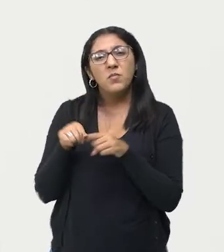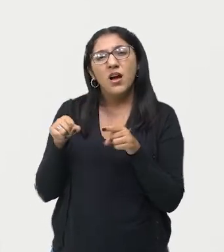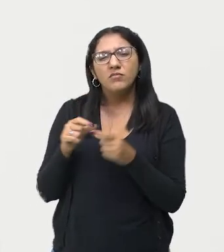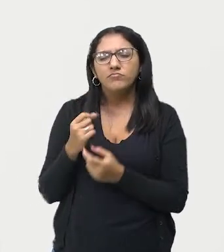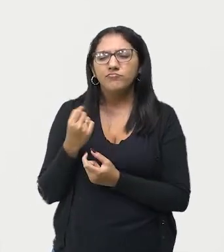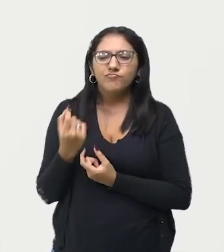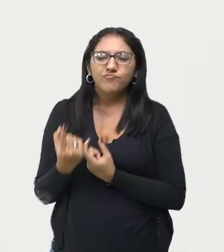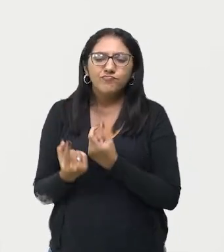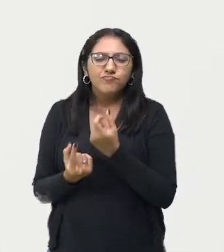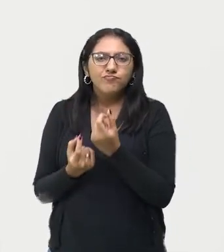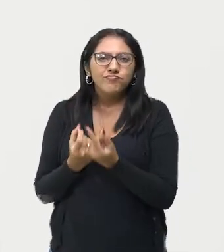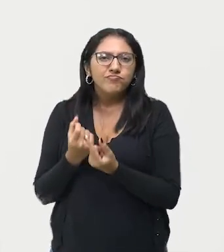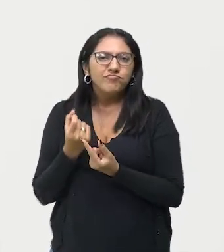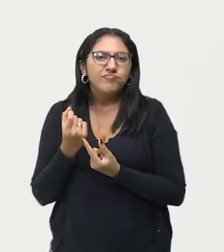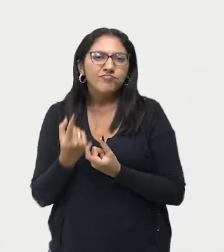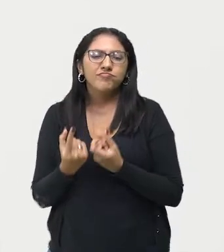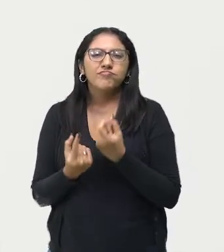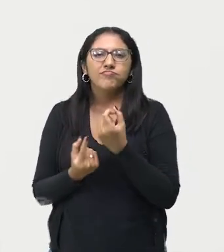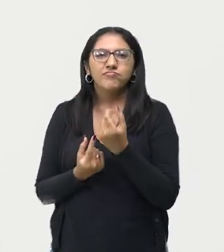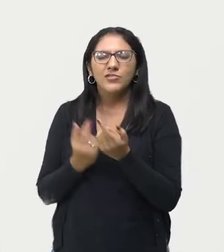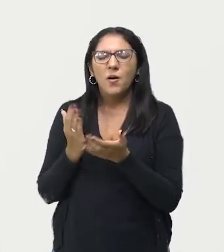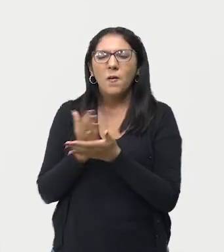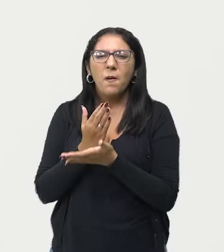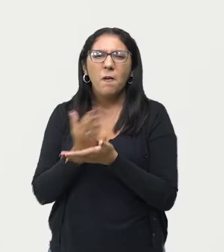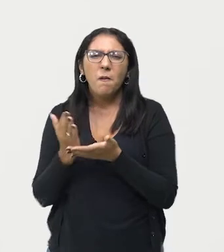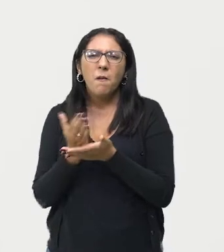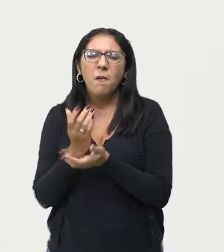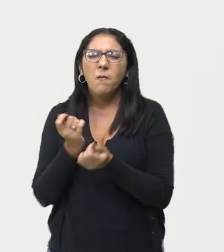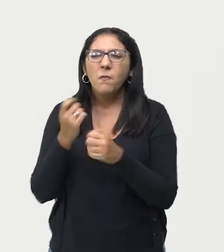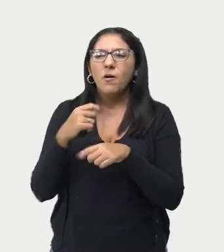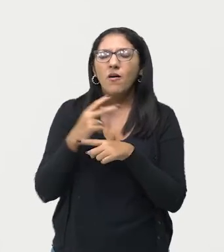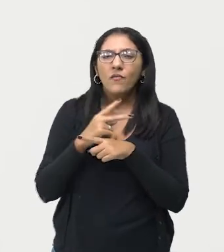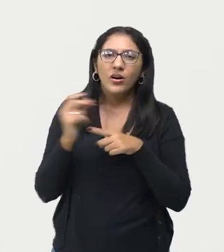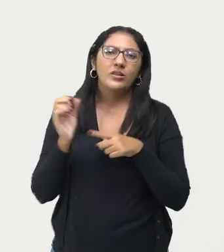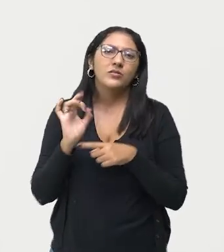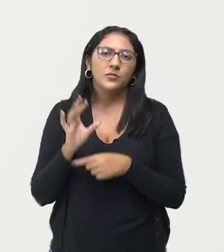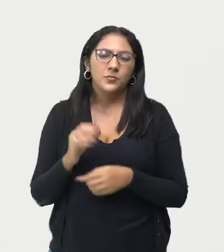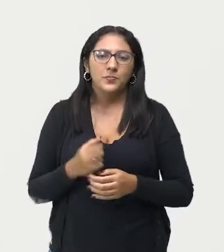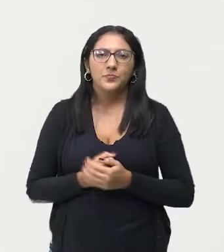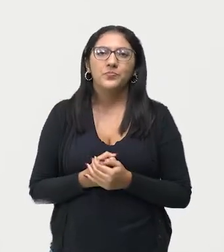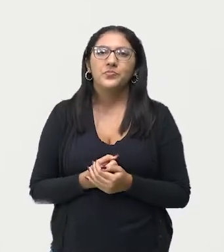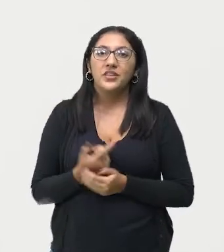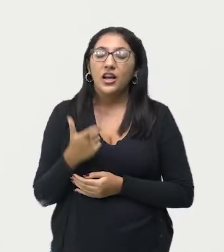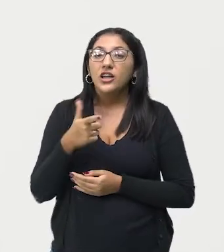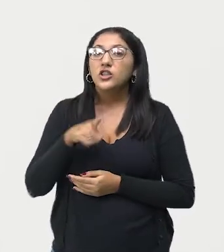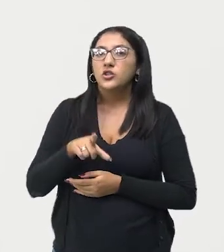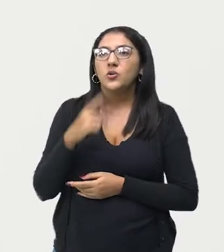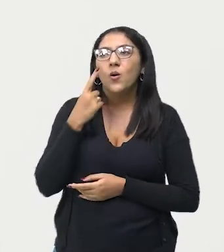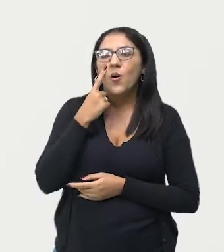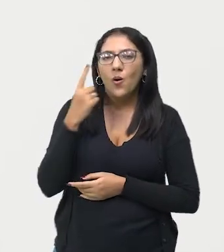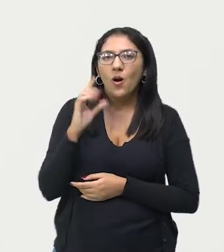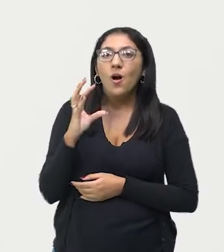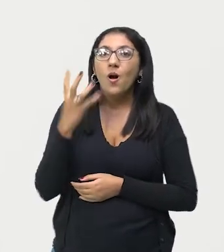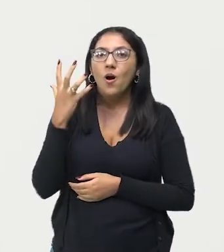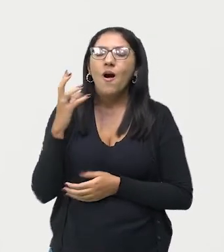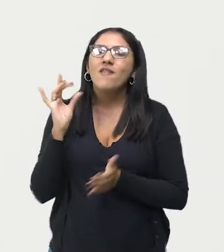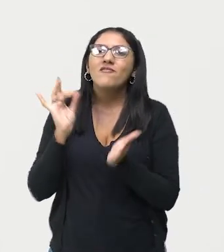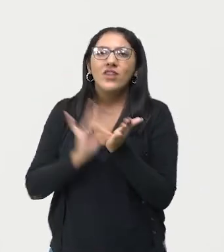pouca, pequena, era esporádico, era passageiro. Então, de novo, isso é fato porque pode